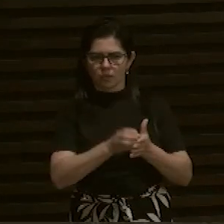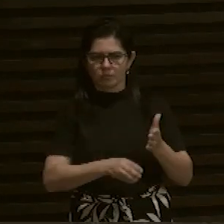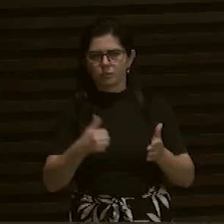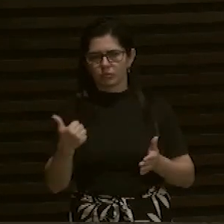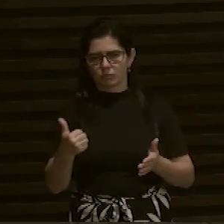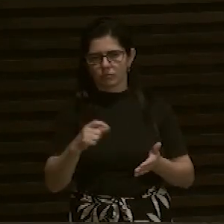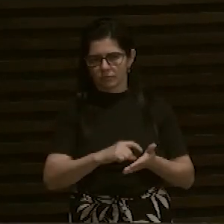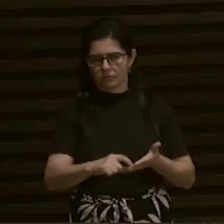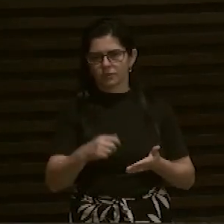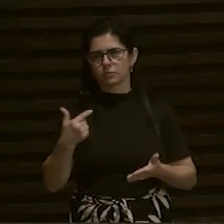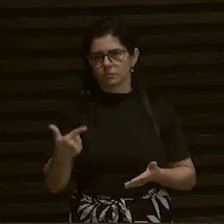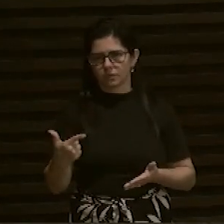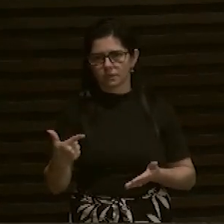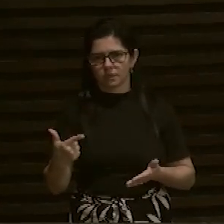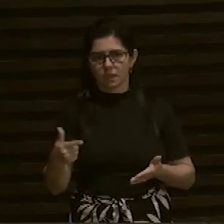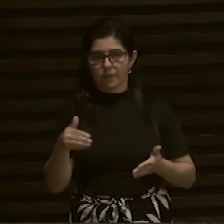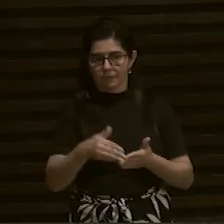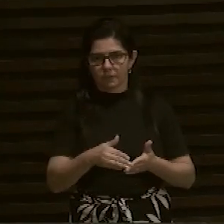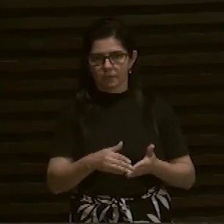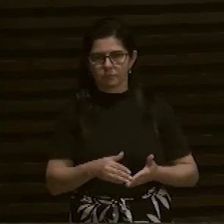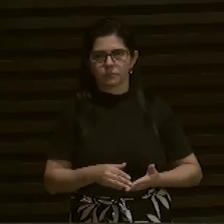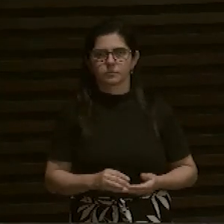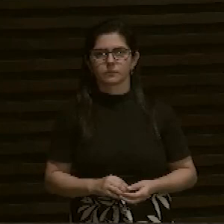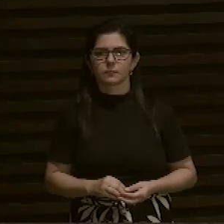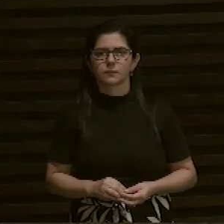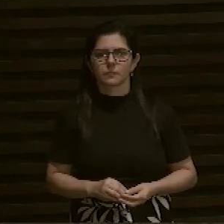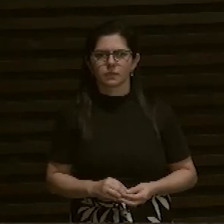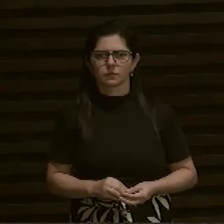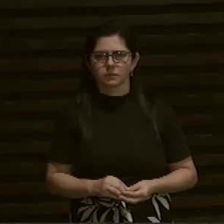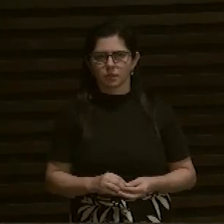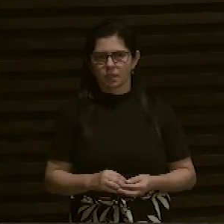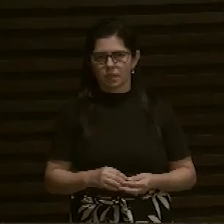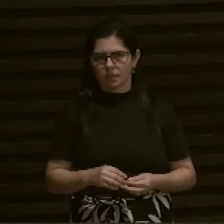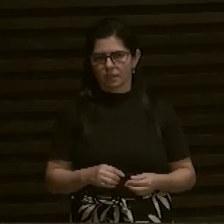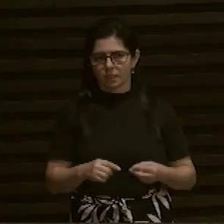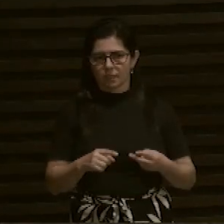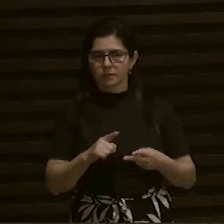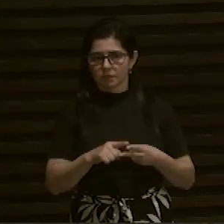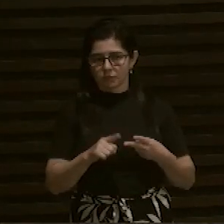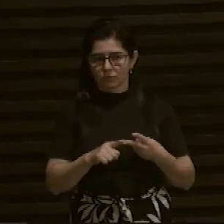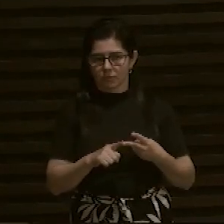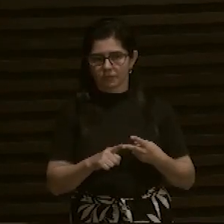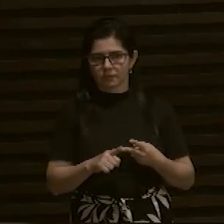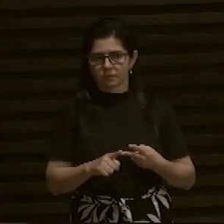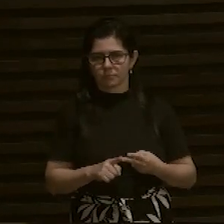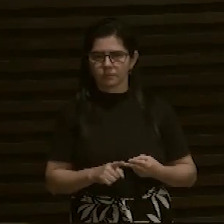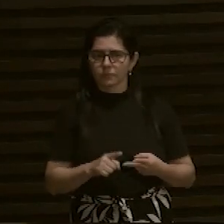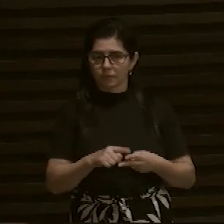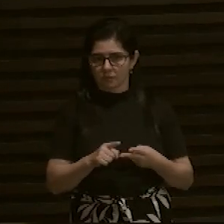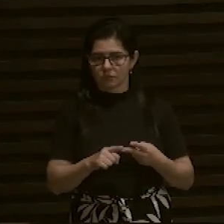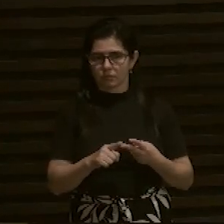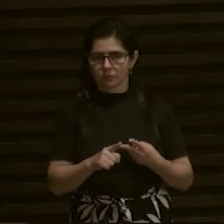2, até o final do capítulo 2 da carta. Então, todo esse contexto que a gente está falando aqui, ele vem para